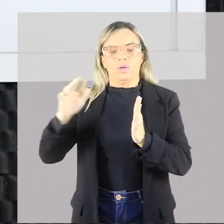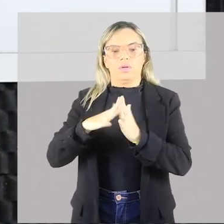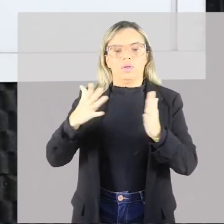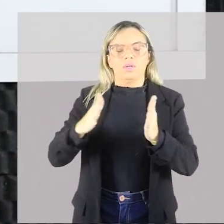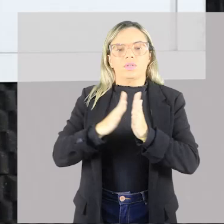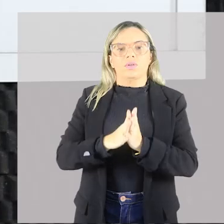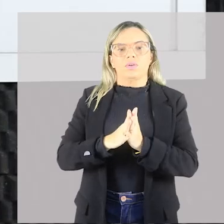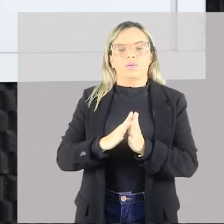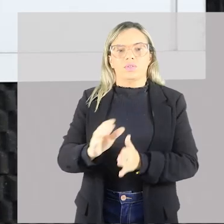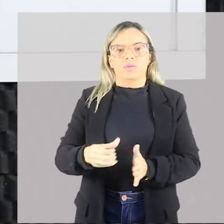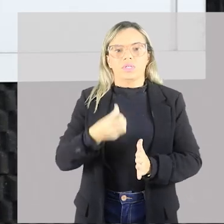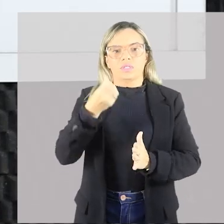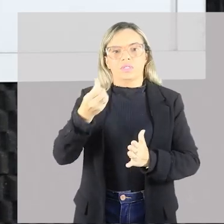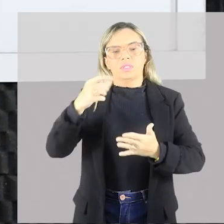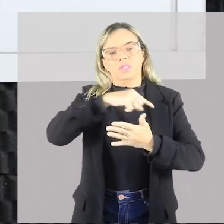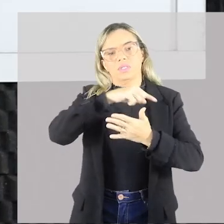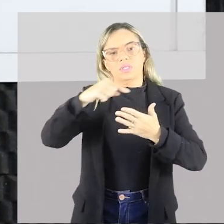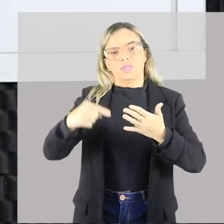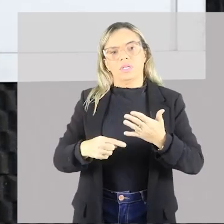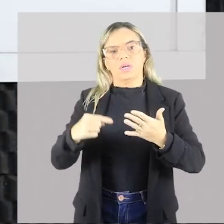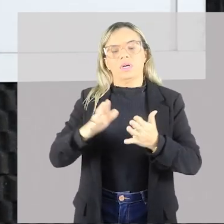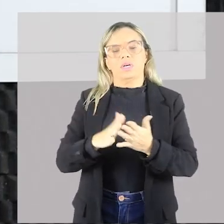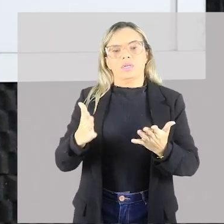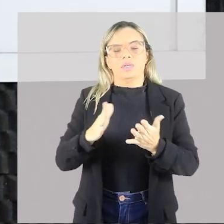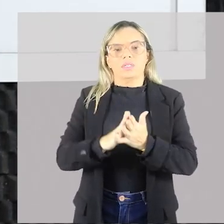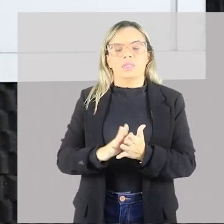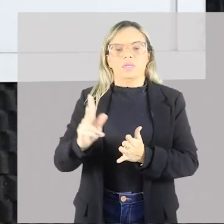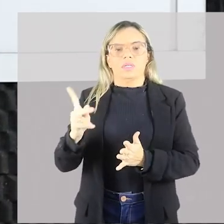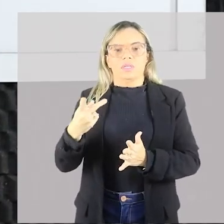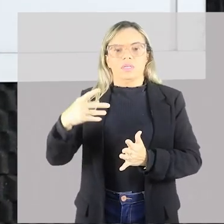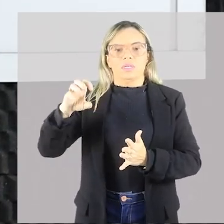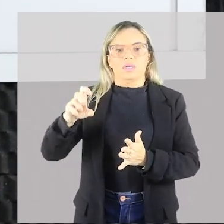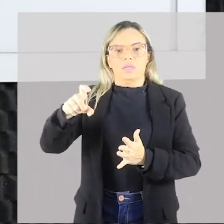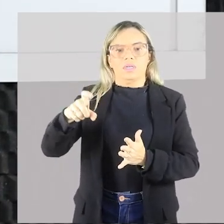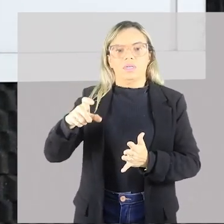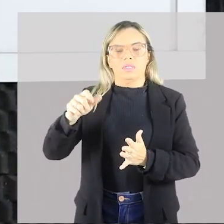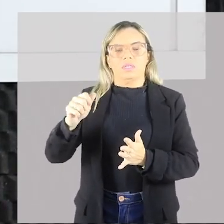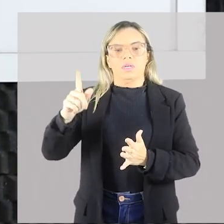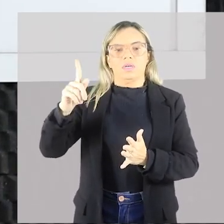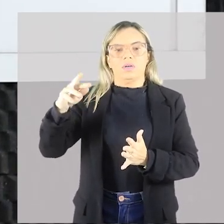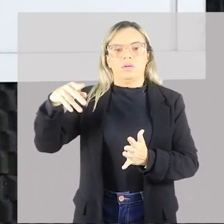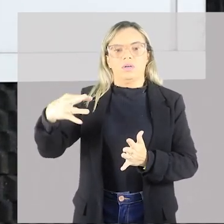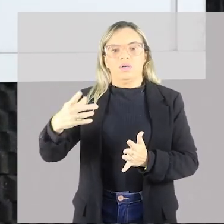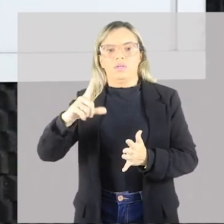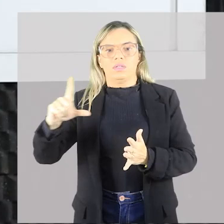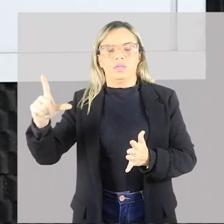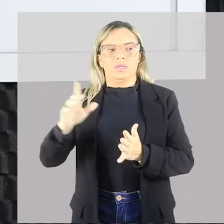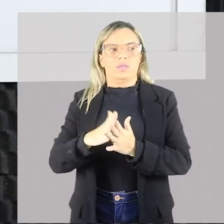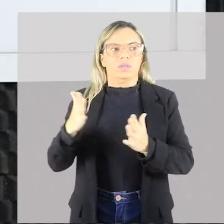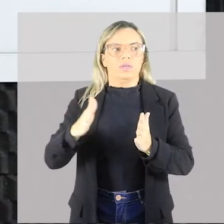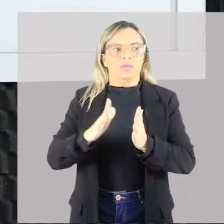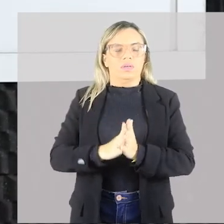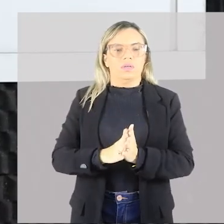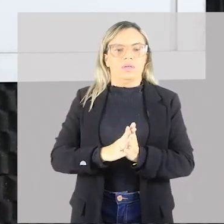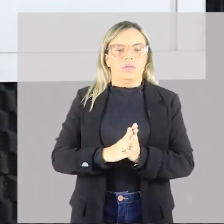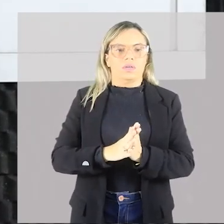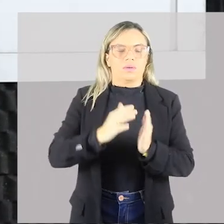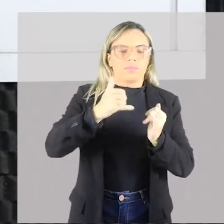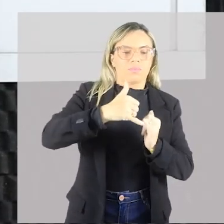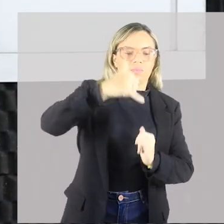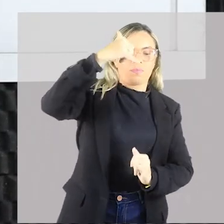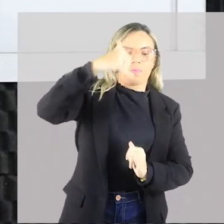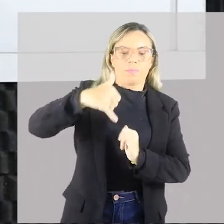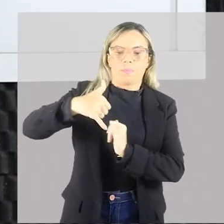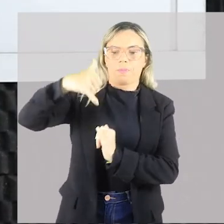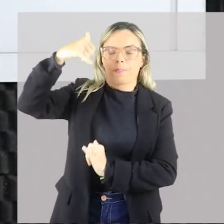hexagonal. E assim sucessivamente. E as faces laterais, né? As figuras que formam